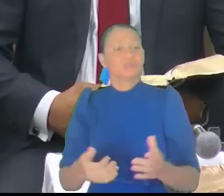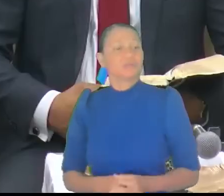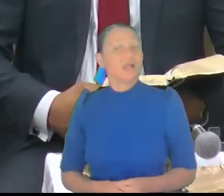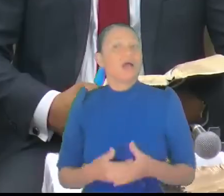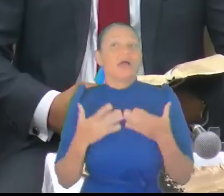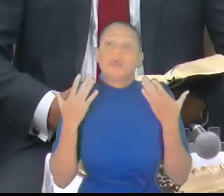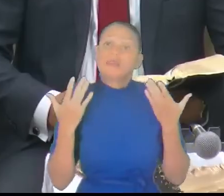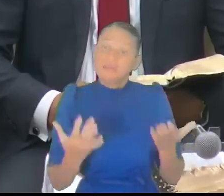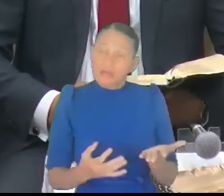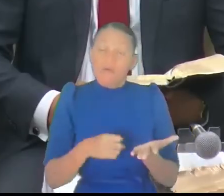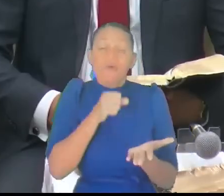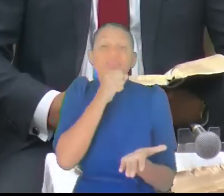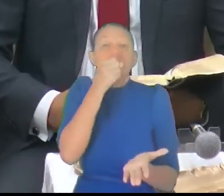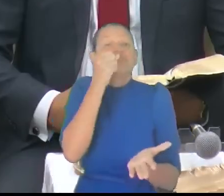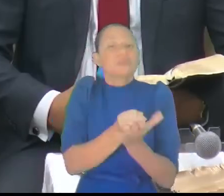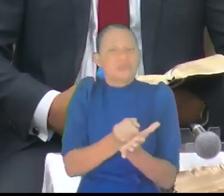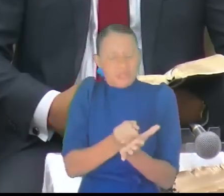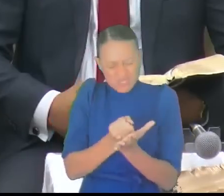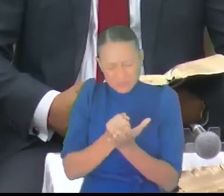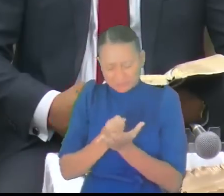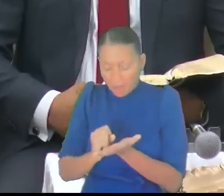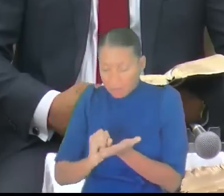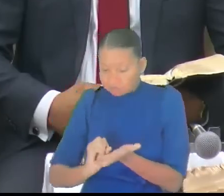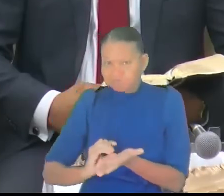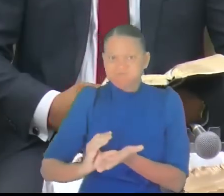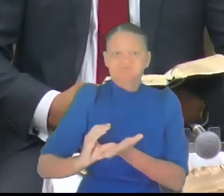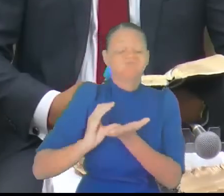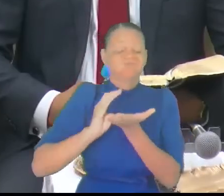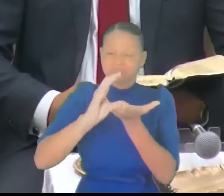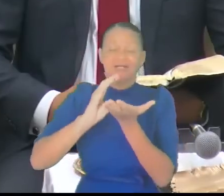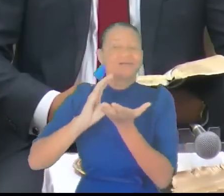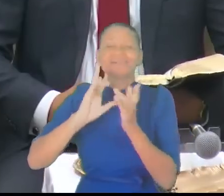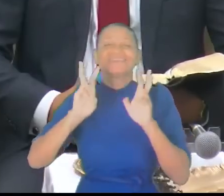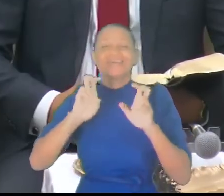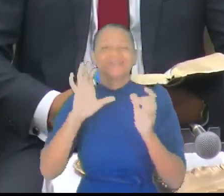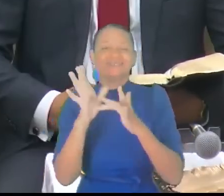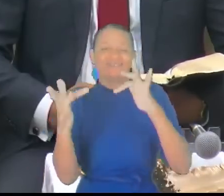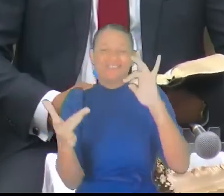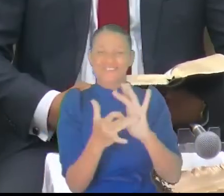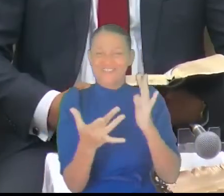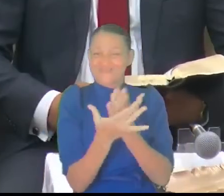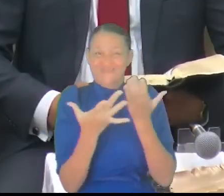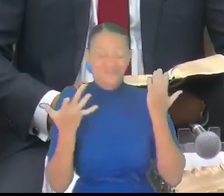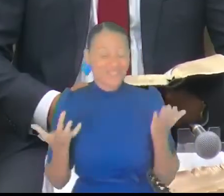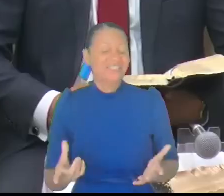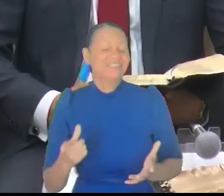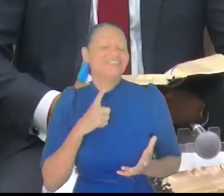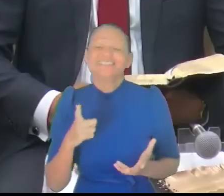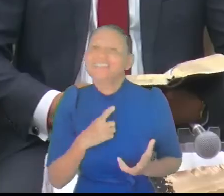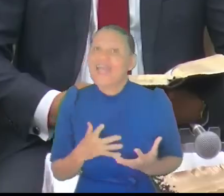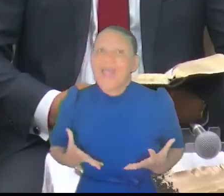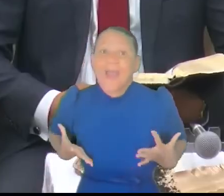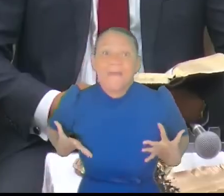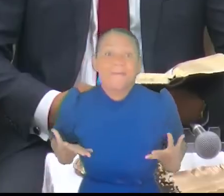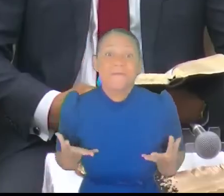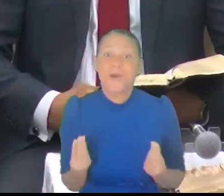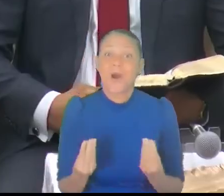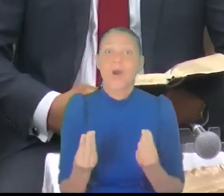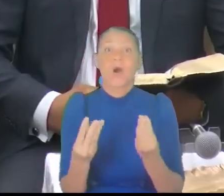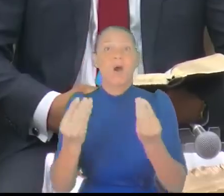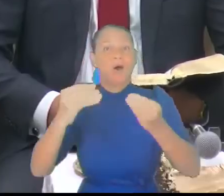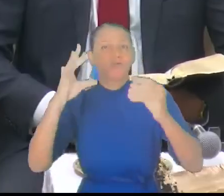Antigo Testamento está cheio de Jesus, está eivado de Jesus,